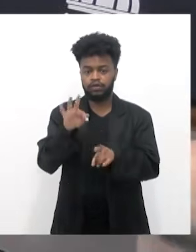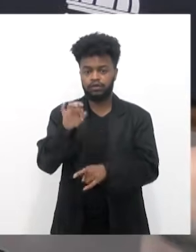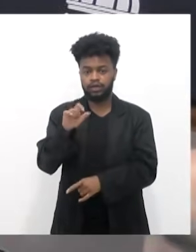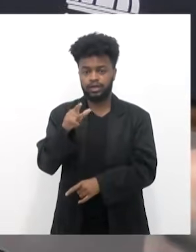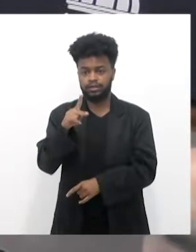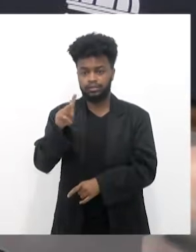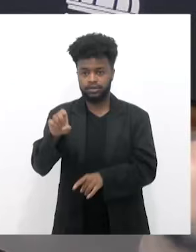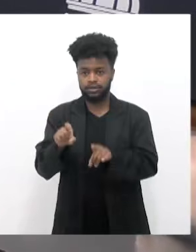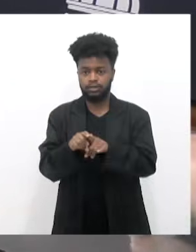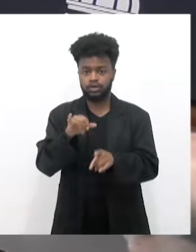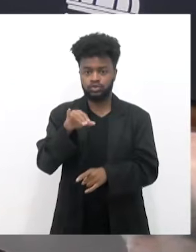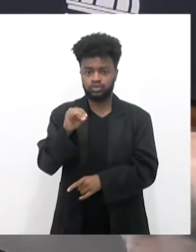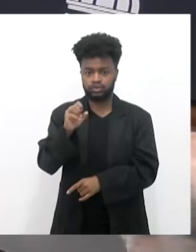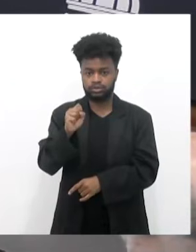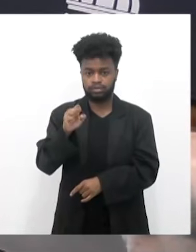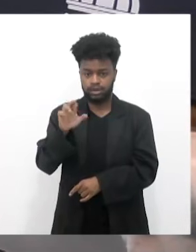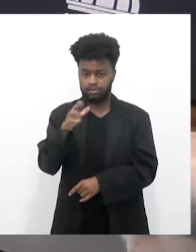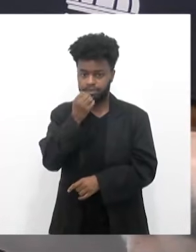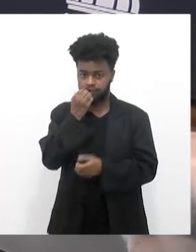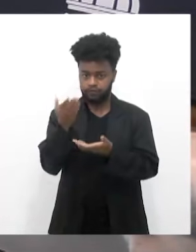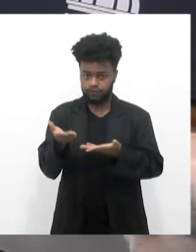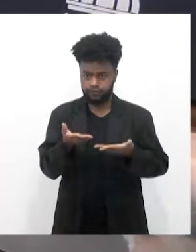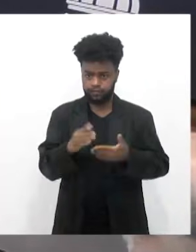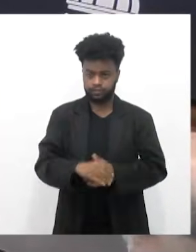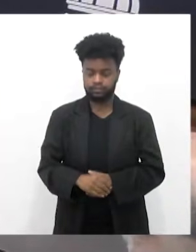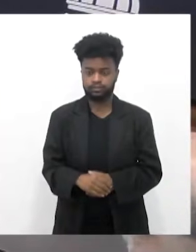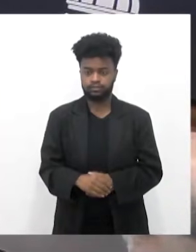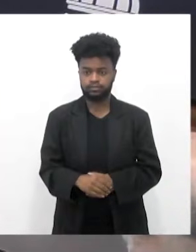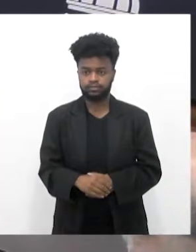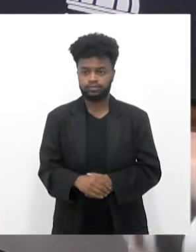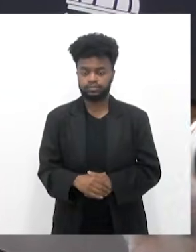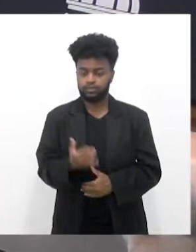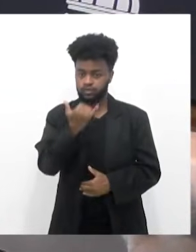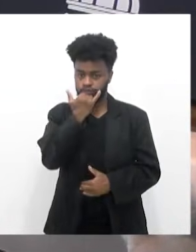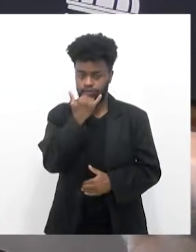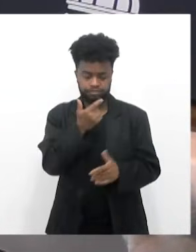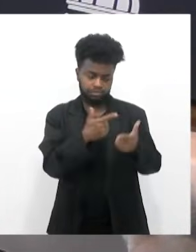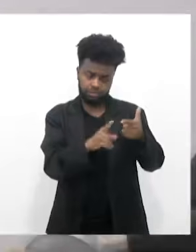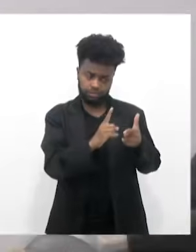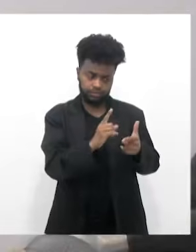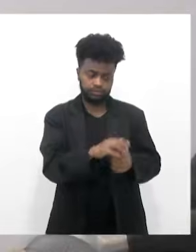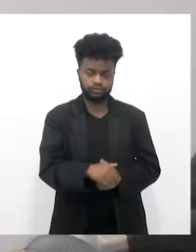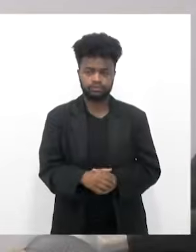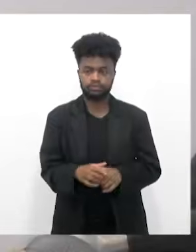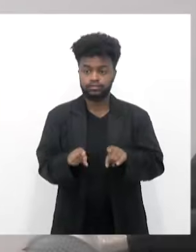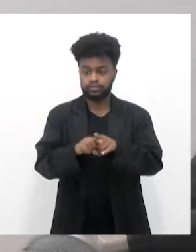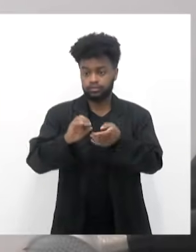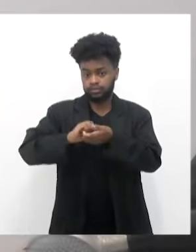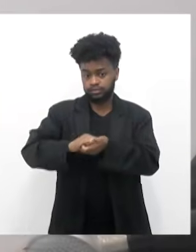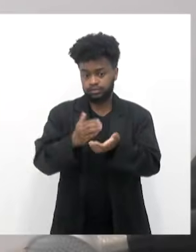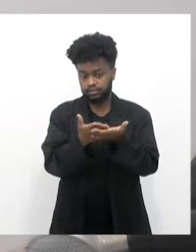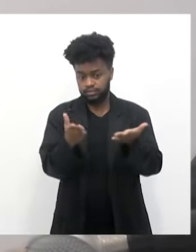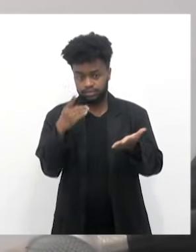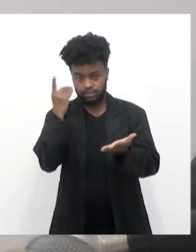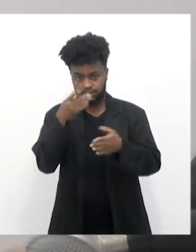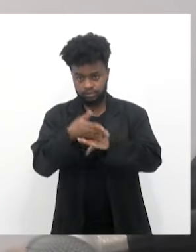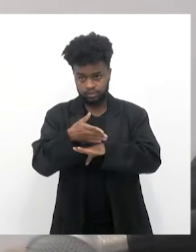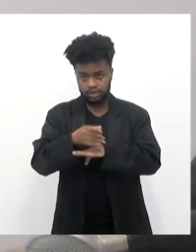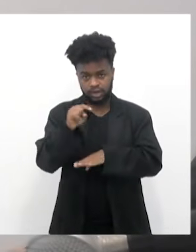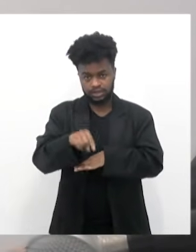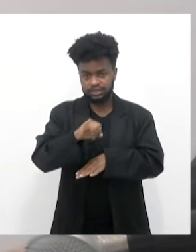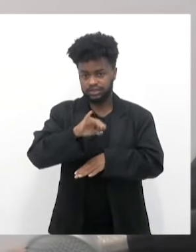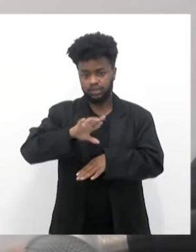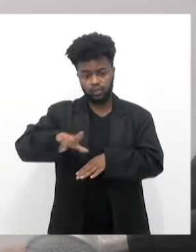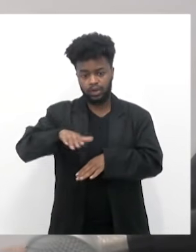Josemar também. Seja muito bem-vindo, meu irmão. Sem problema. Saudando também aos deputados presentes aqui, que não são